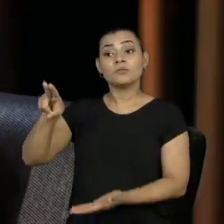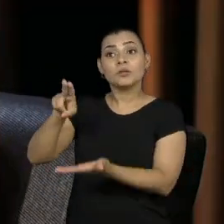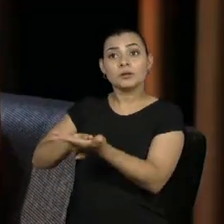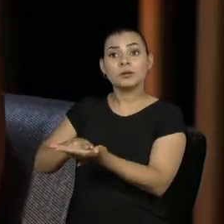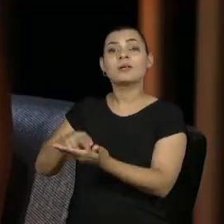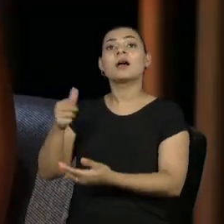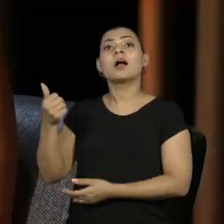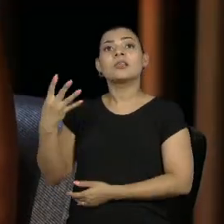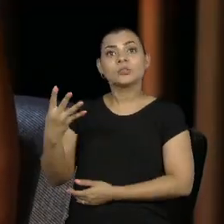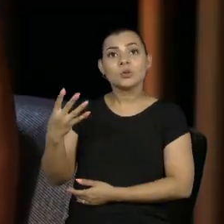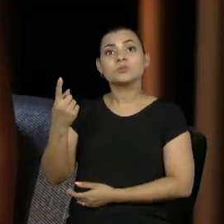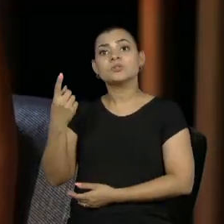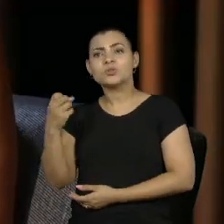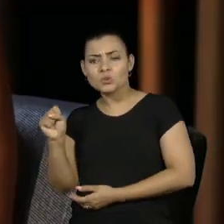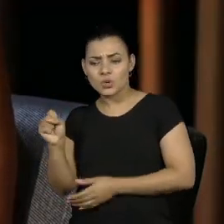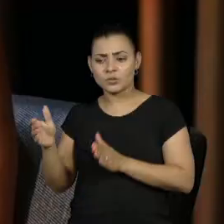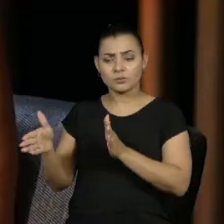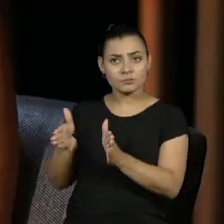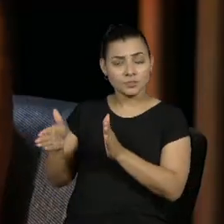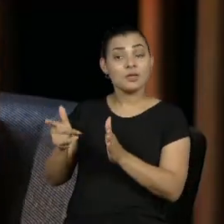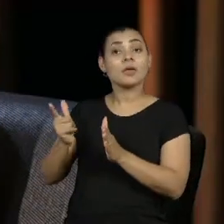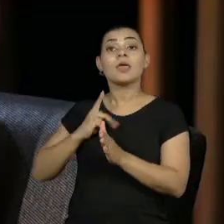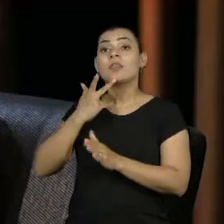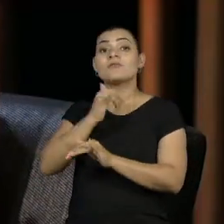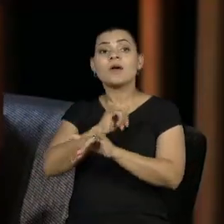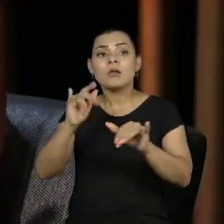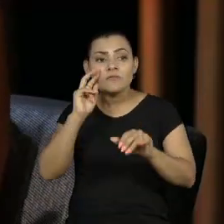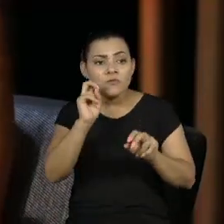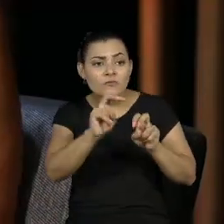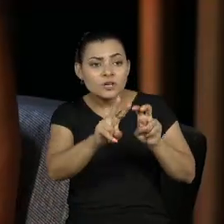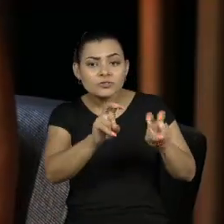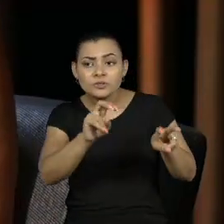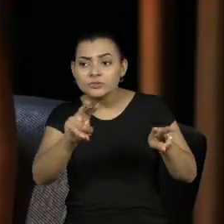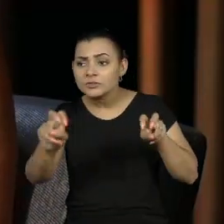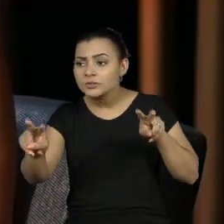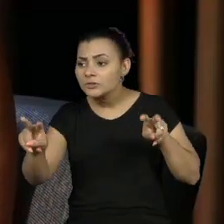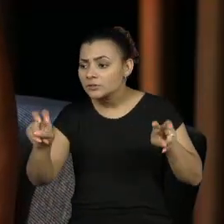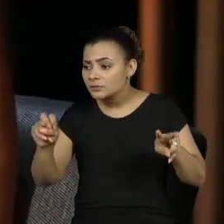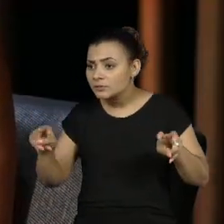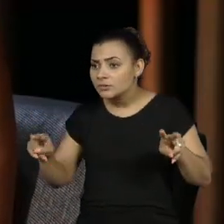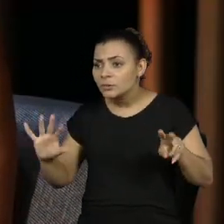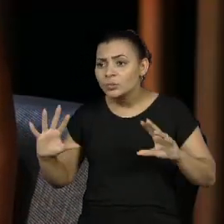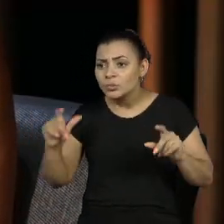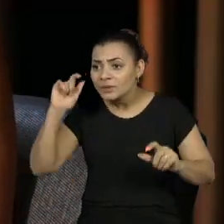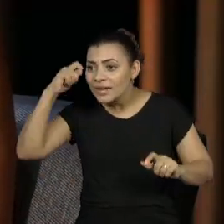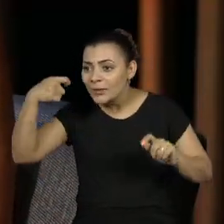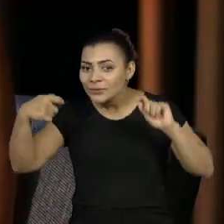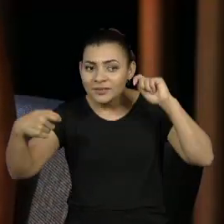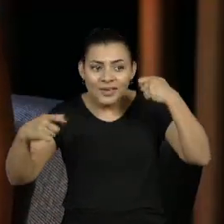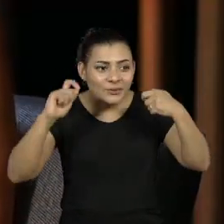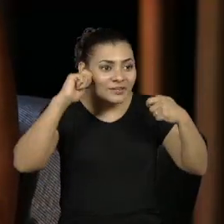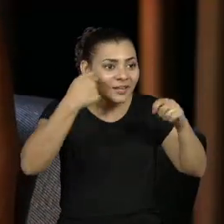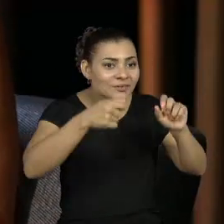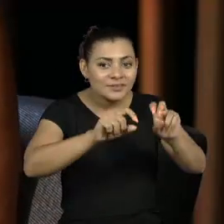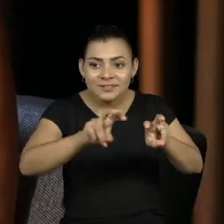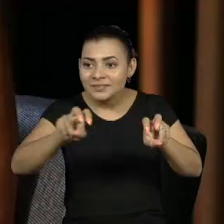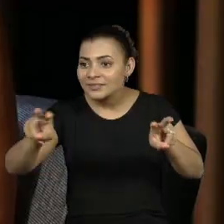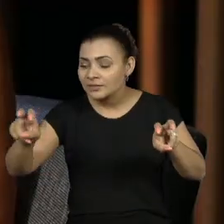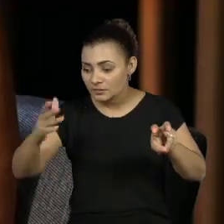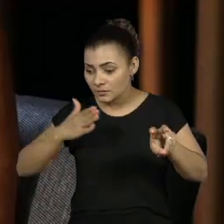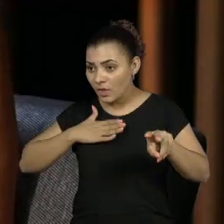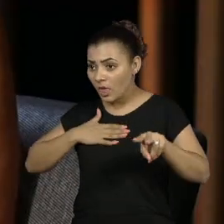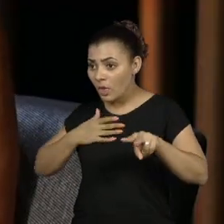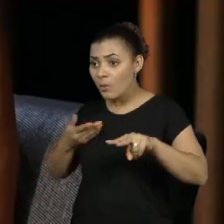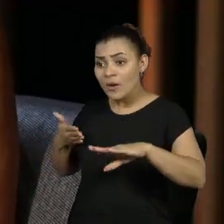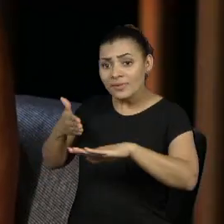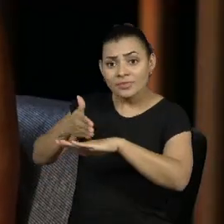1418 Manicômio ele dizia eu olho para todo lado e tudo é negro eu entrando